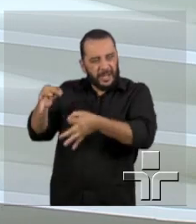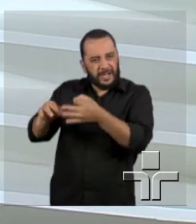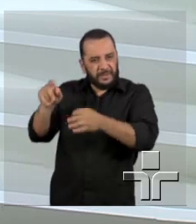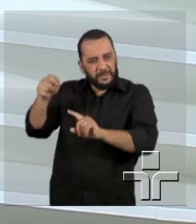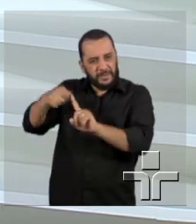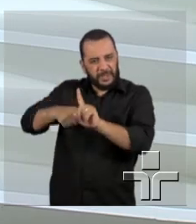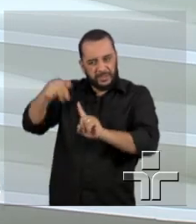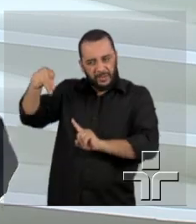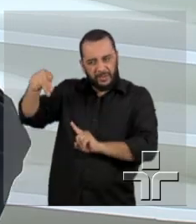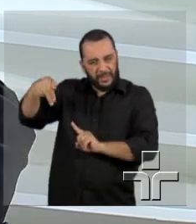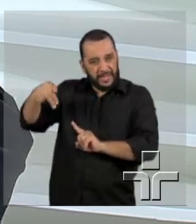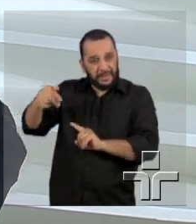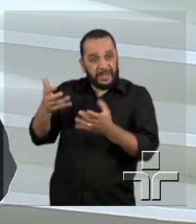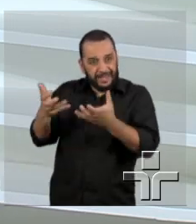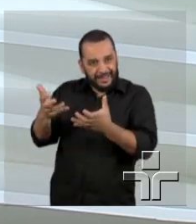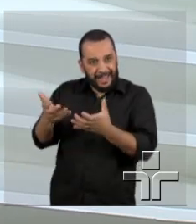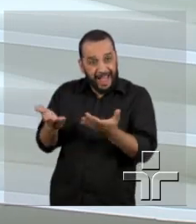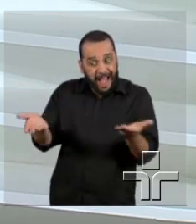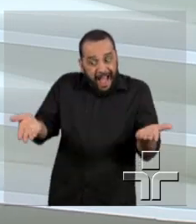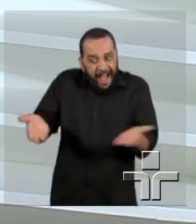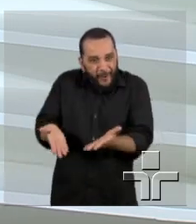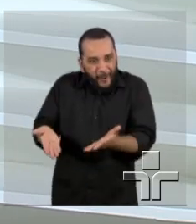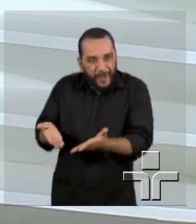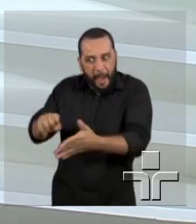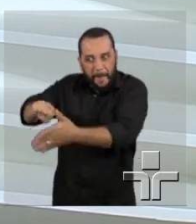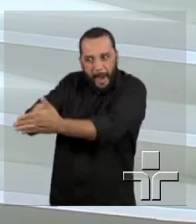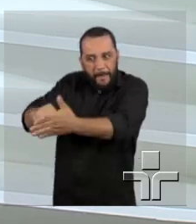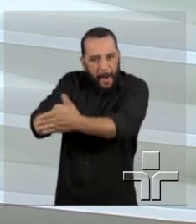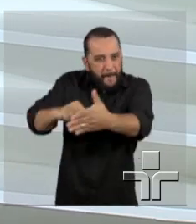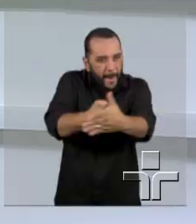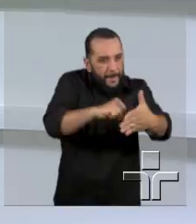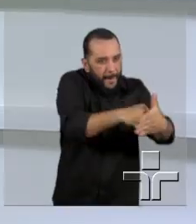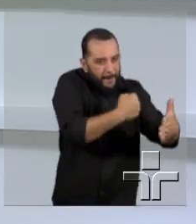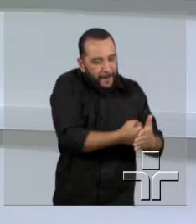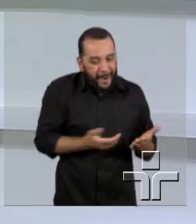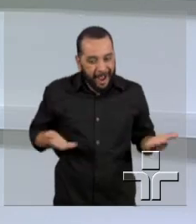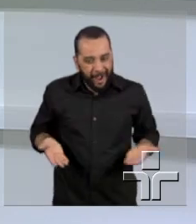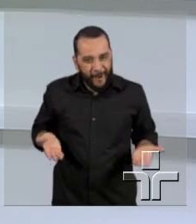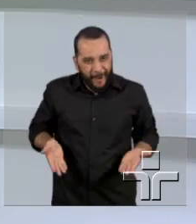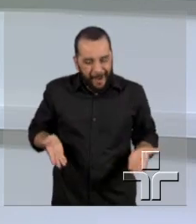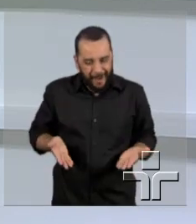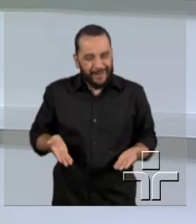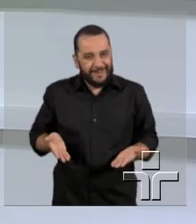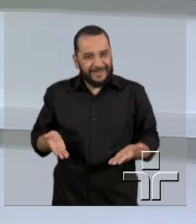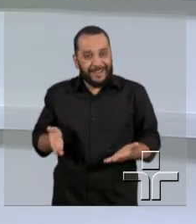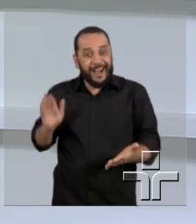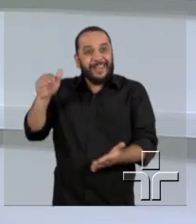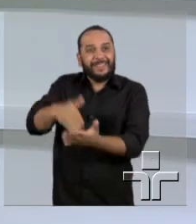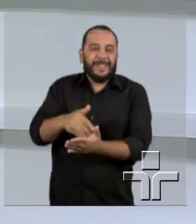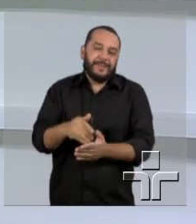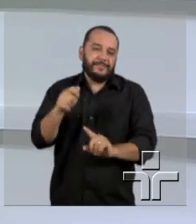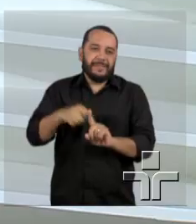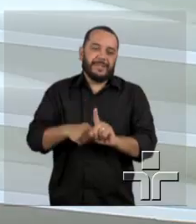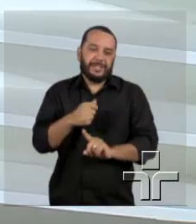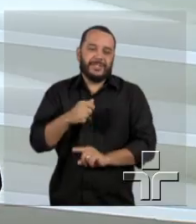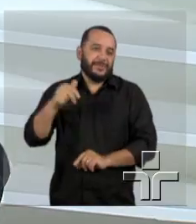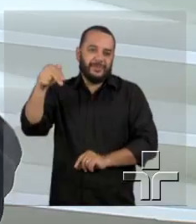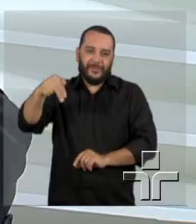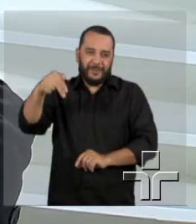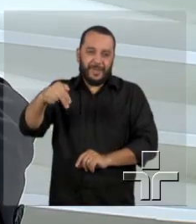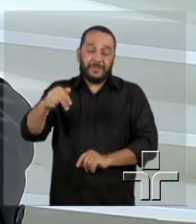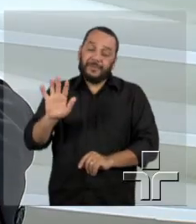essas investigações e o andamento desses processos, se ele sustasse,